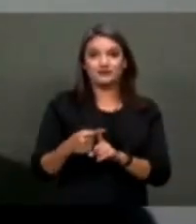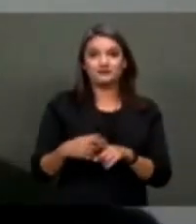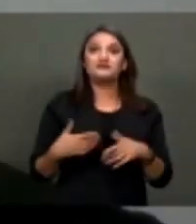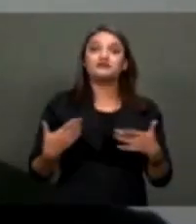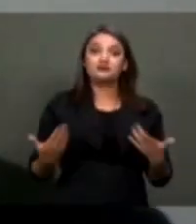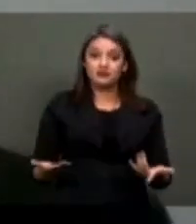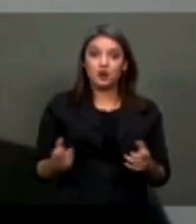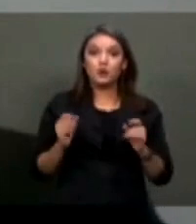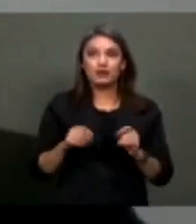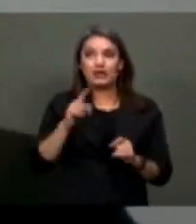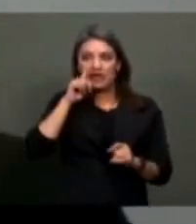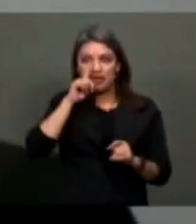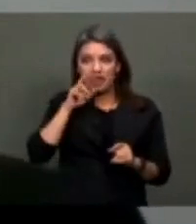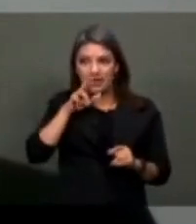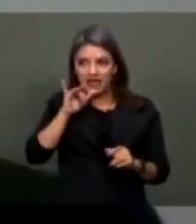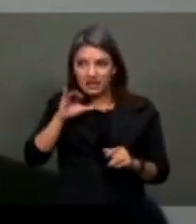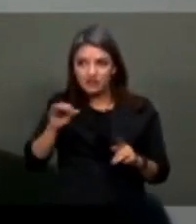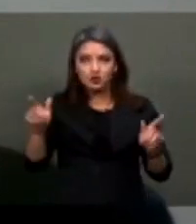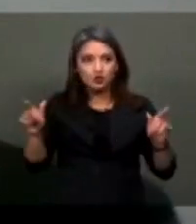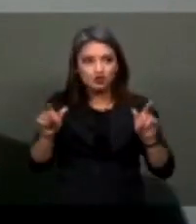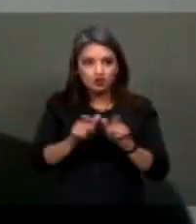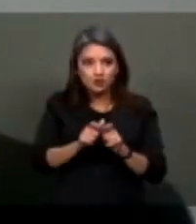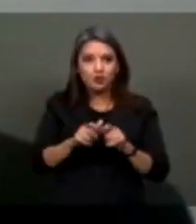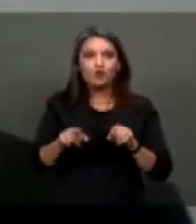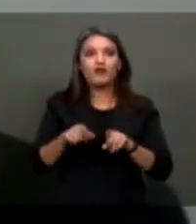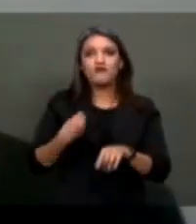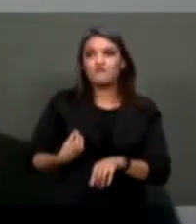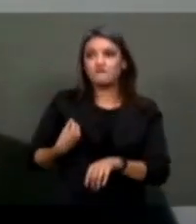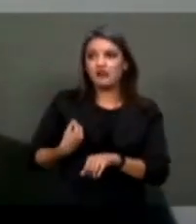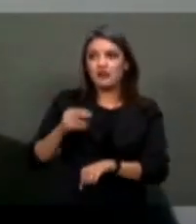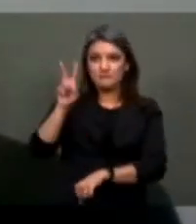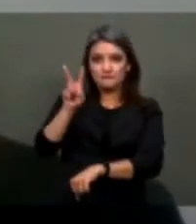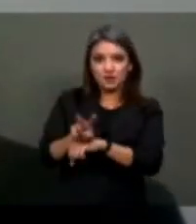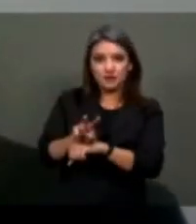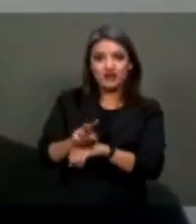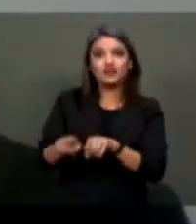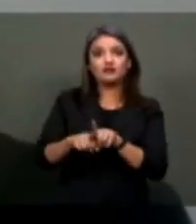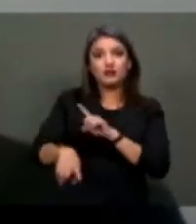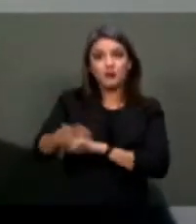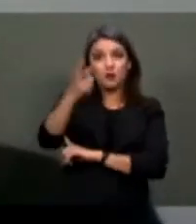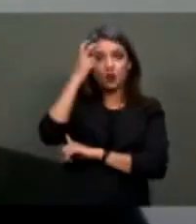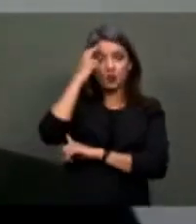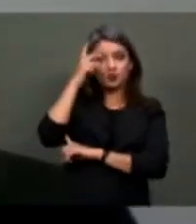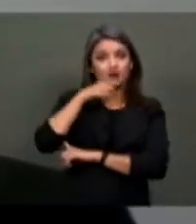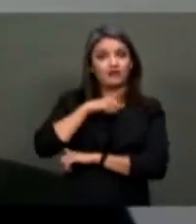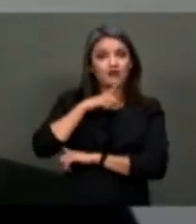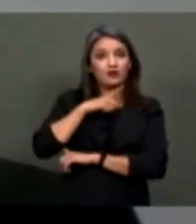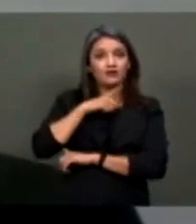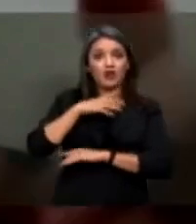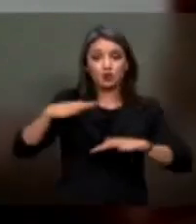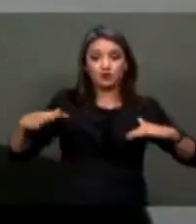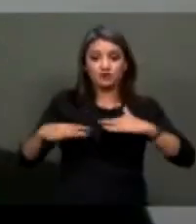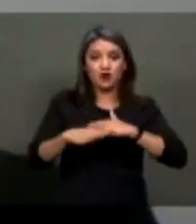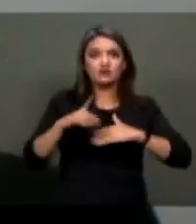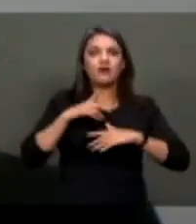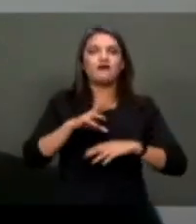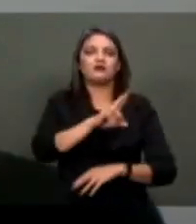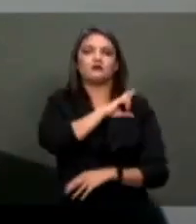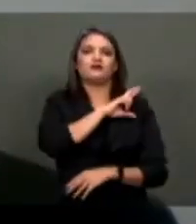e dos riscos proteger vidas e numa tumba de responsabilidade no trânsito e respeito à Vida